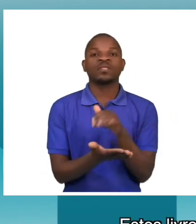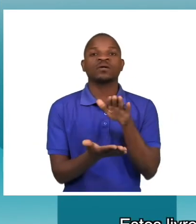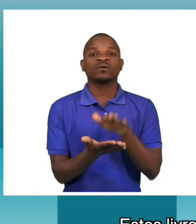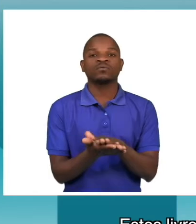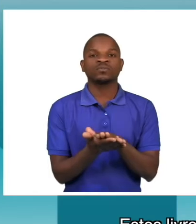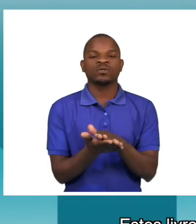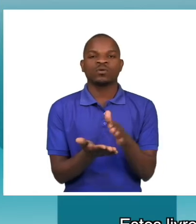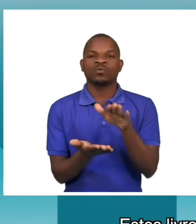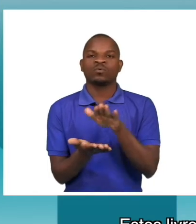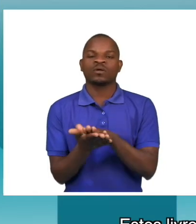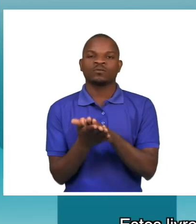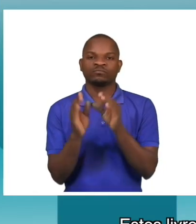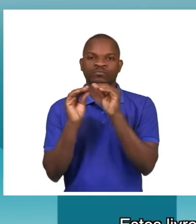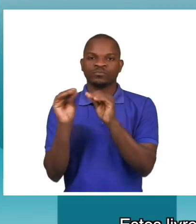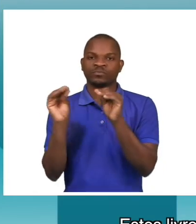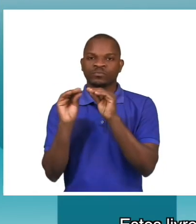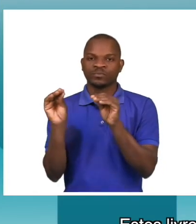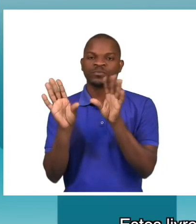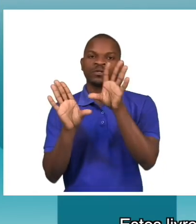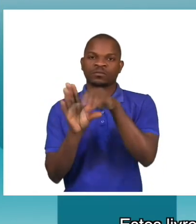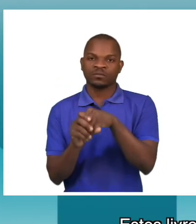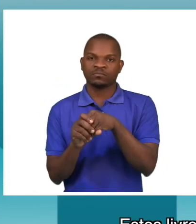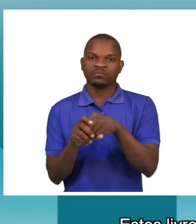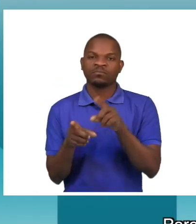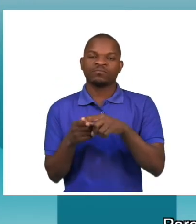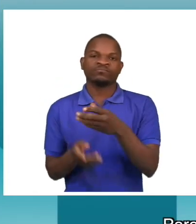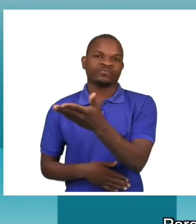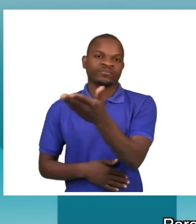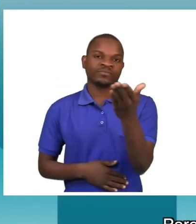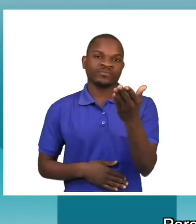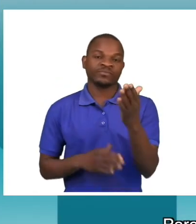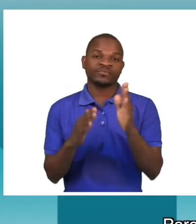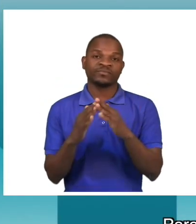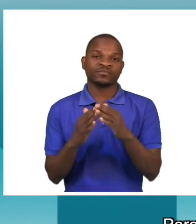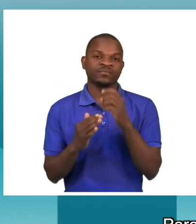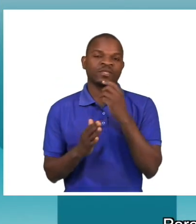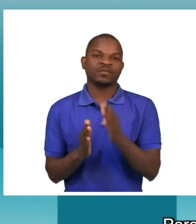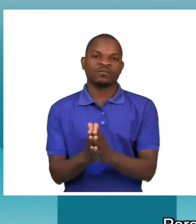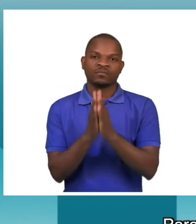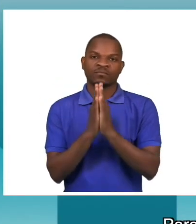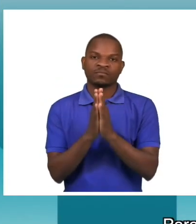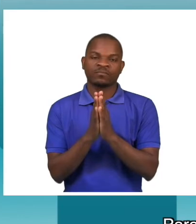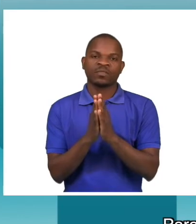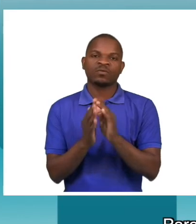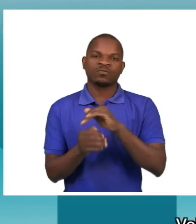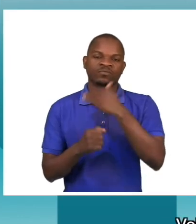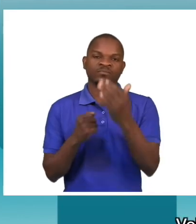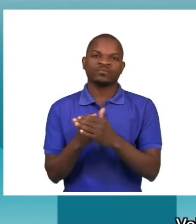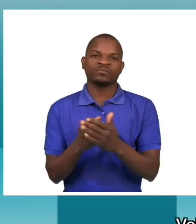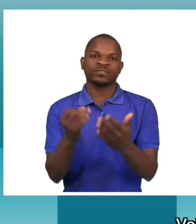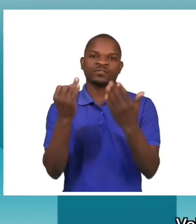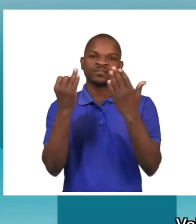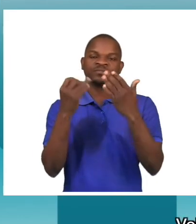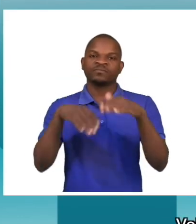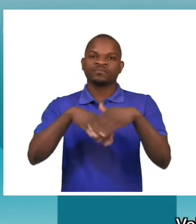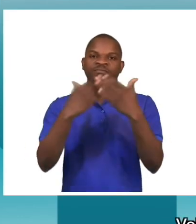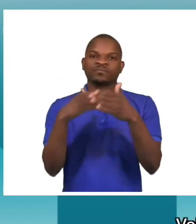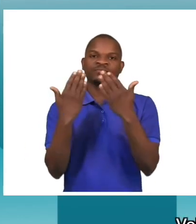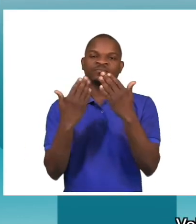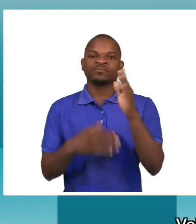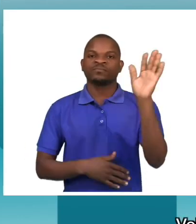encontrado em alguns centros de educação inclusiva Para si que esteve na nossa companhia o nosso muito obrigado nós voltamos